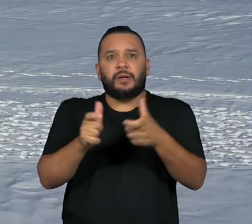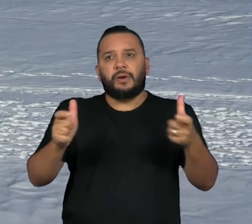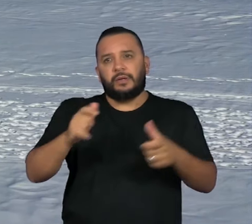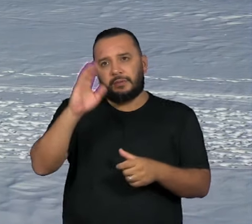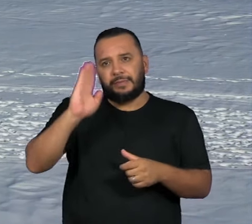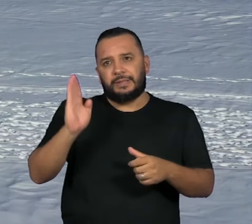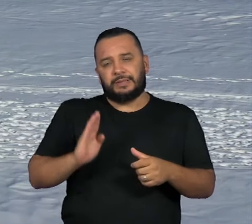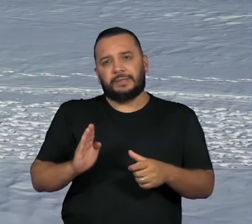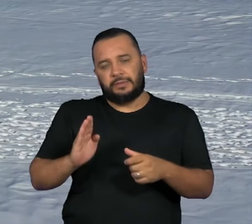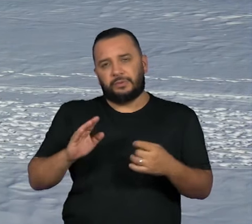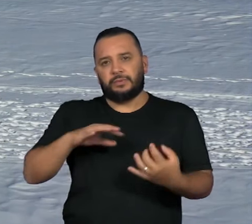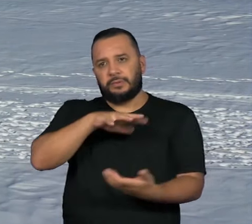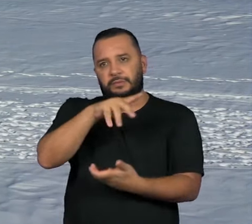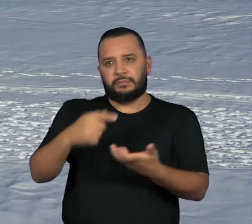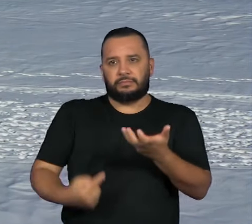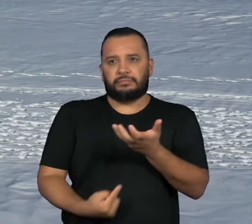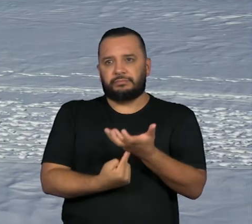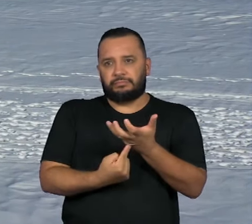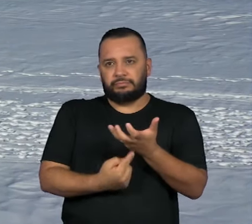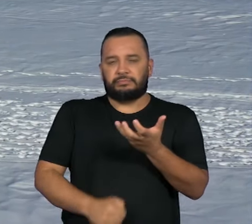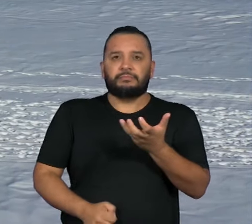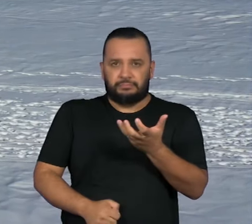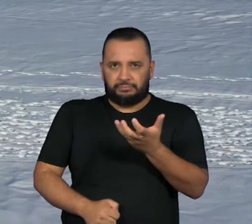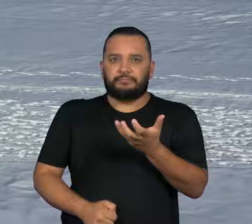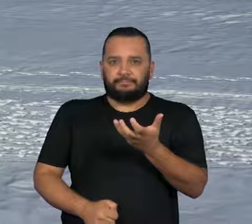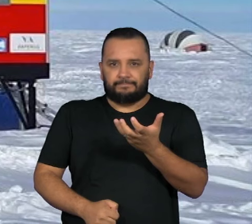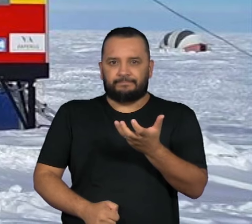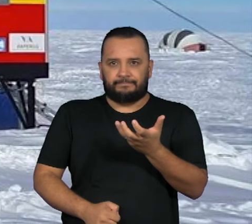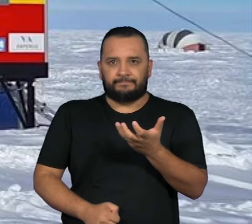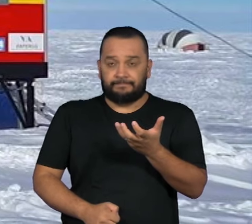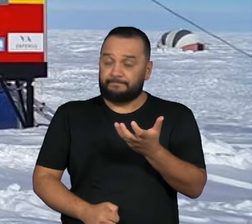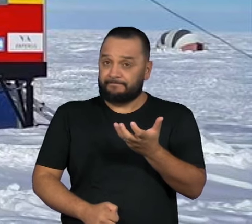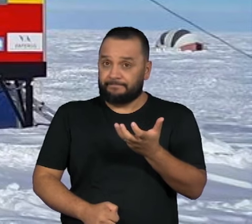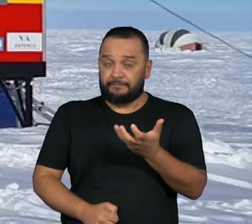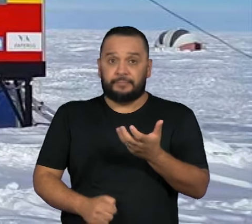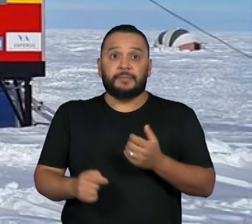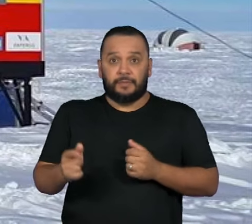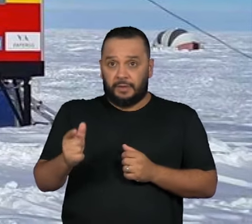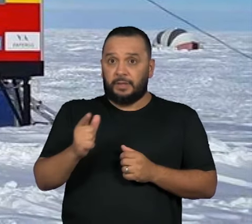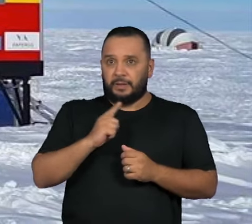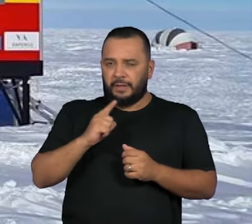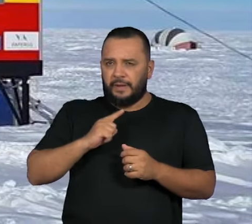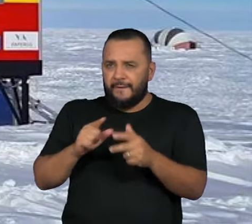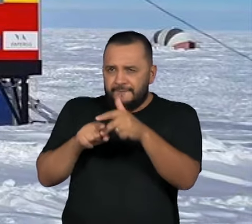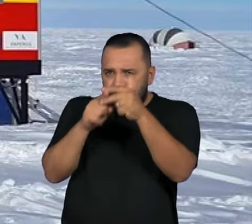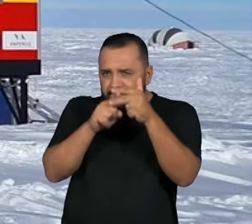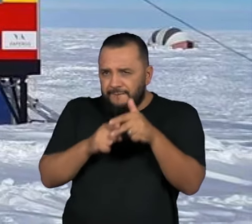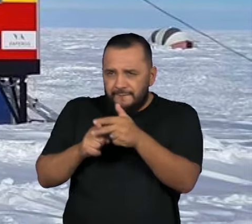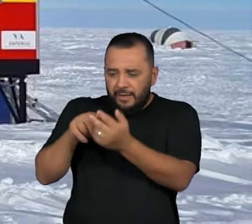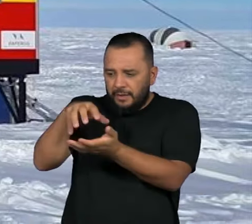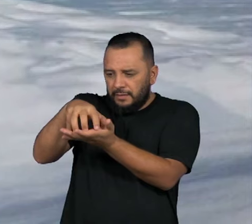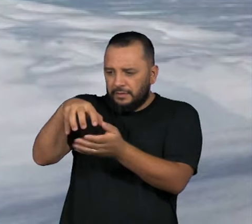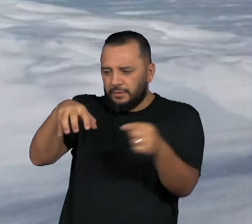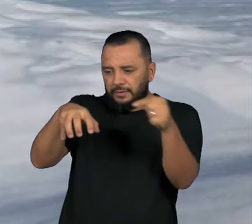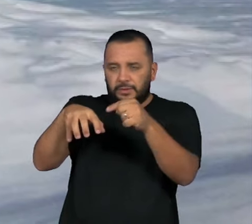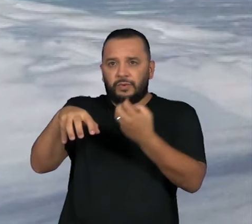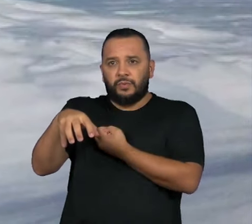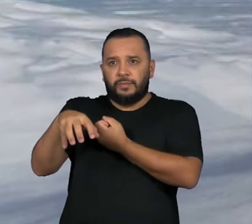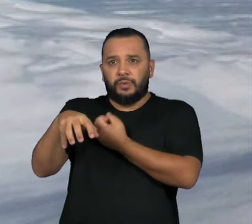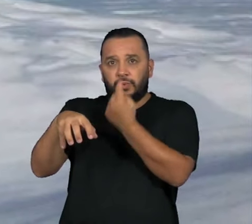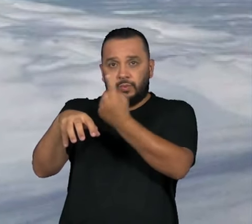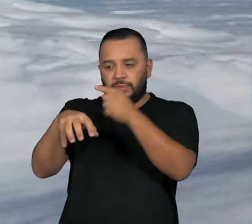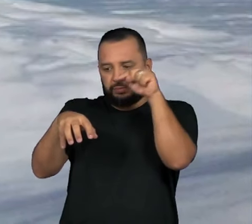ao interior do continente gelado, no Polo Sul. Além de fazer a manutenção da estação de coleta de